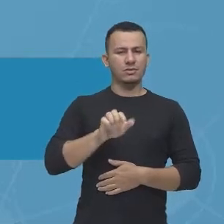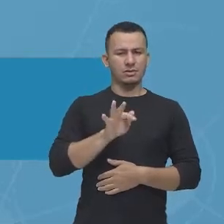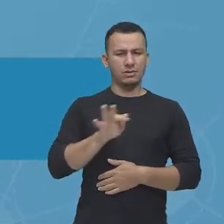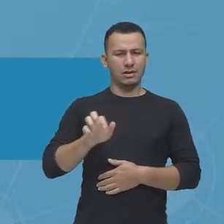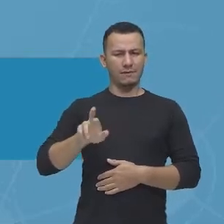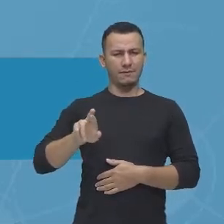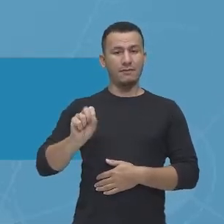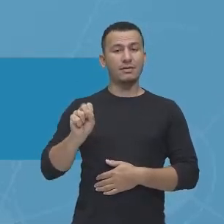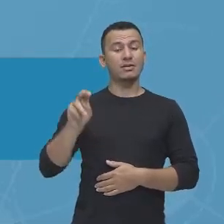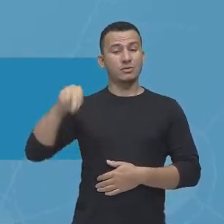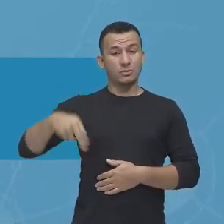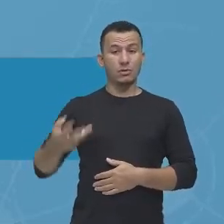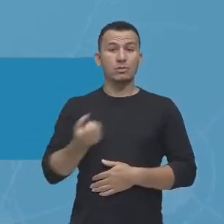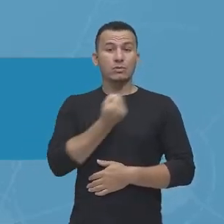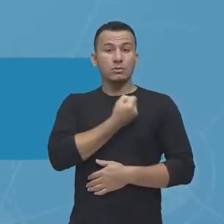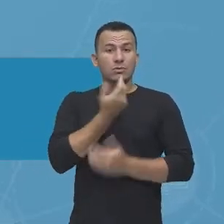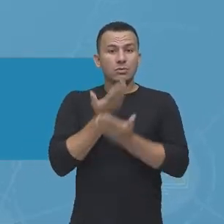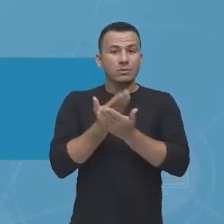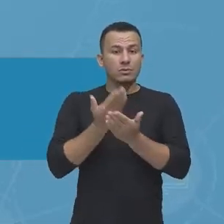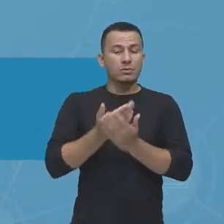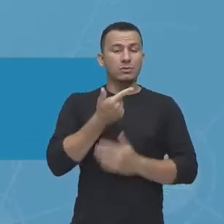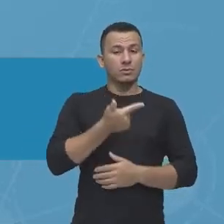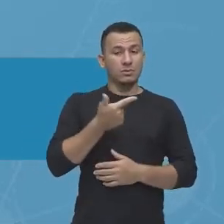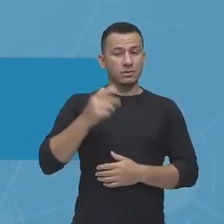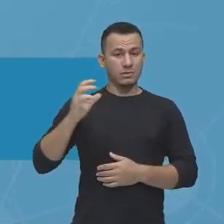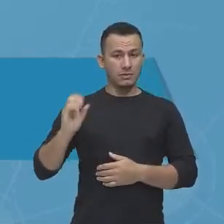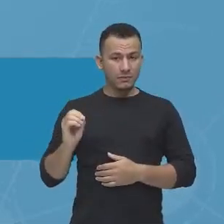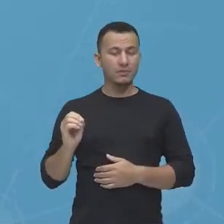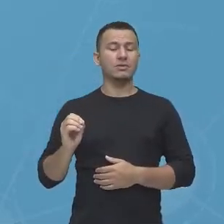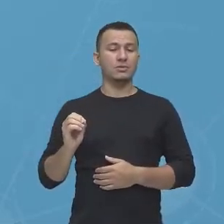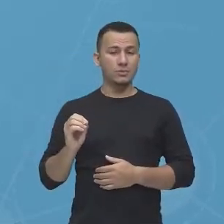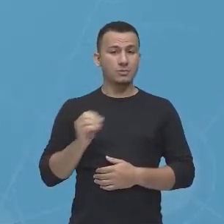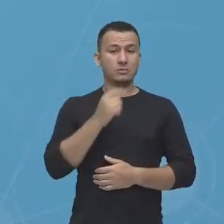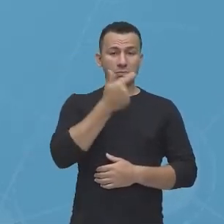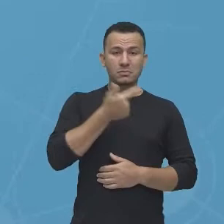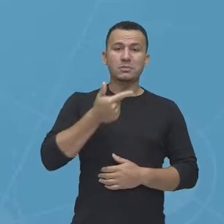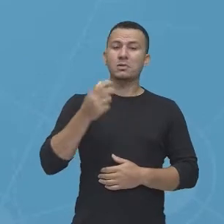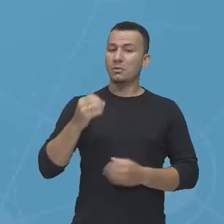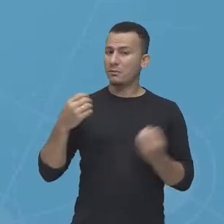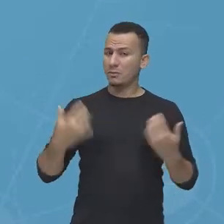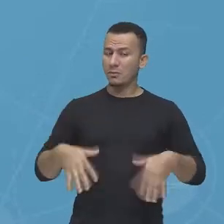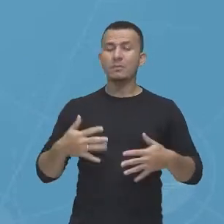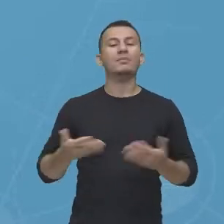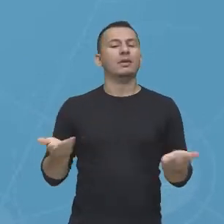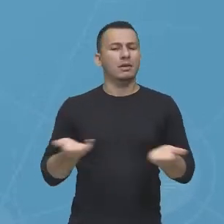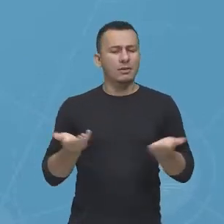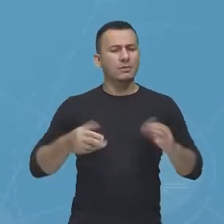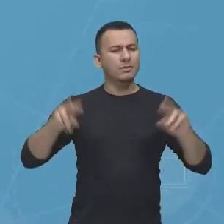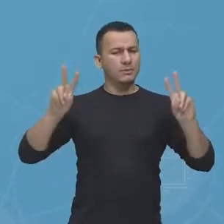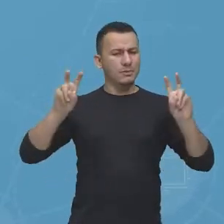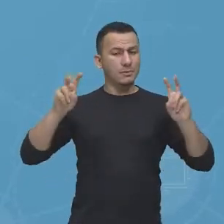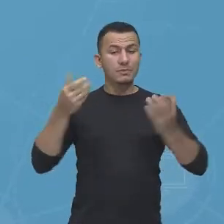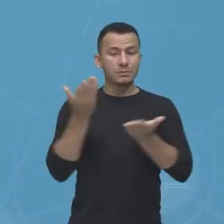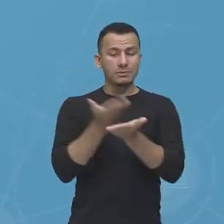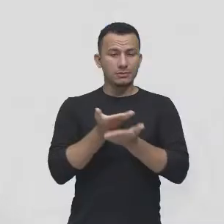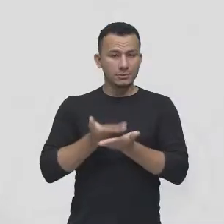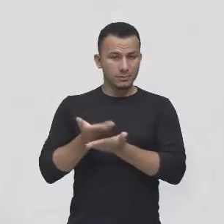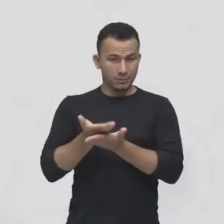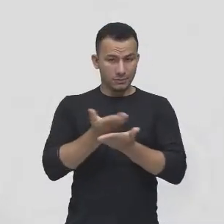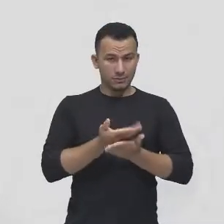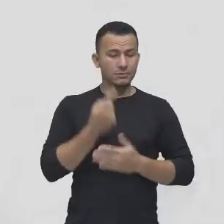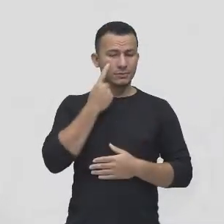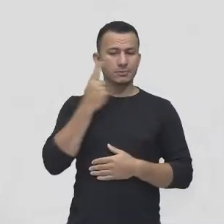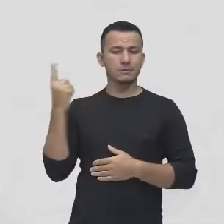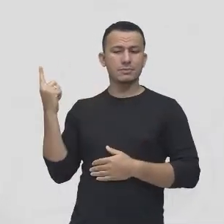nossa aula 220. Nós já estamos na aula 220. A aula de hoje, pessoal, como a gente vai ver agora aí, né,